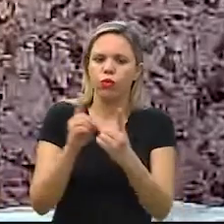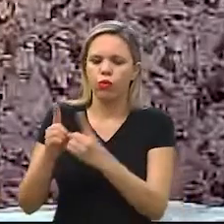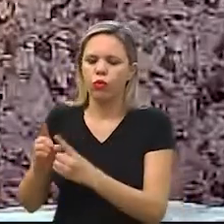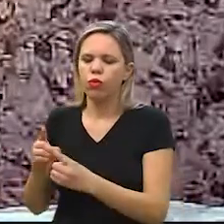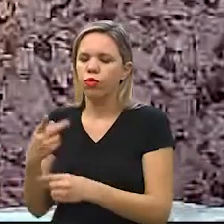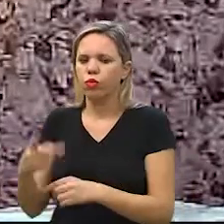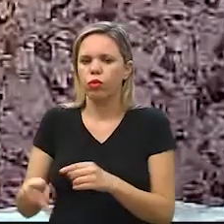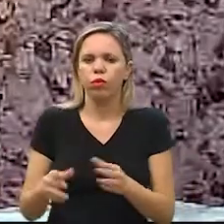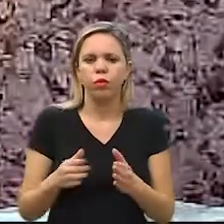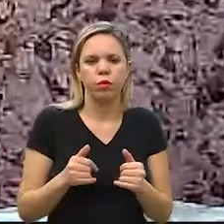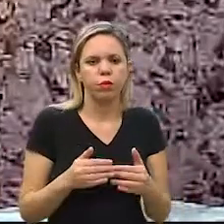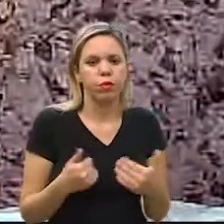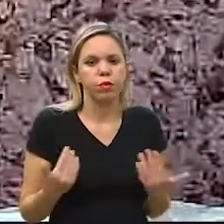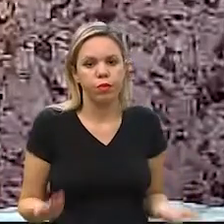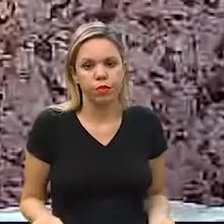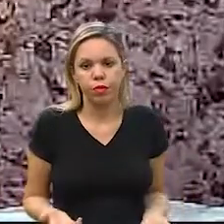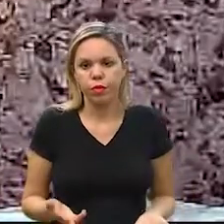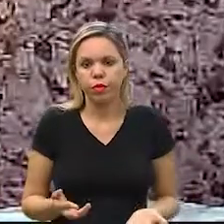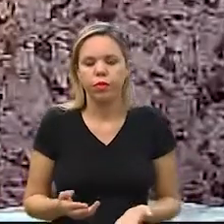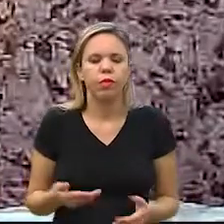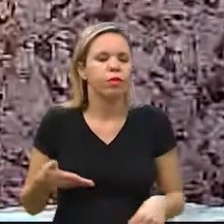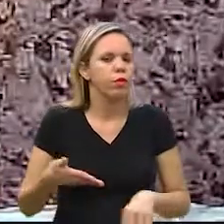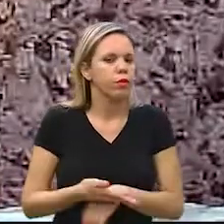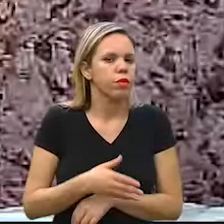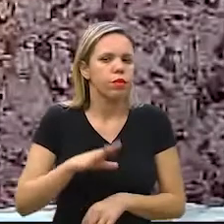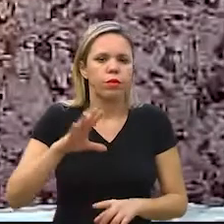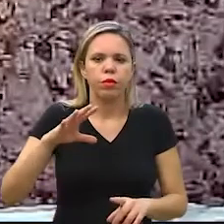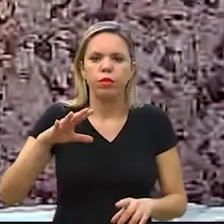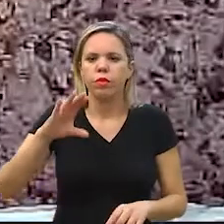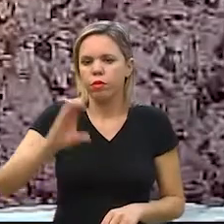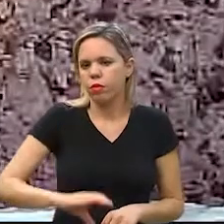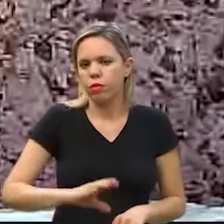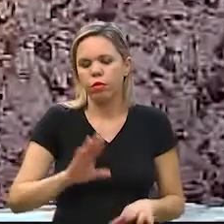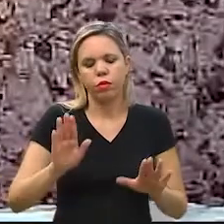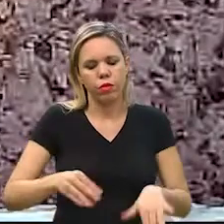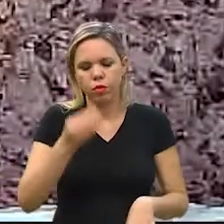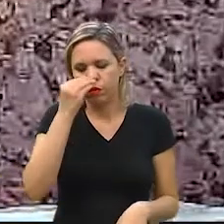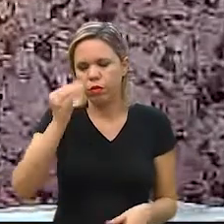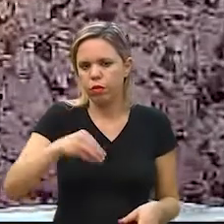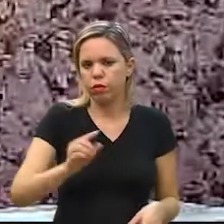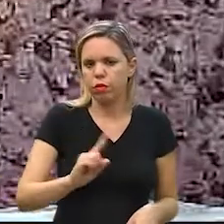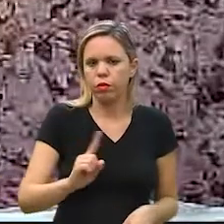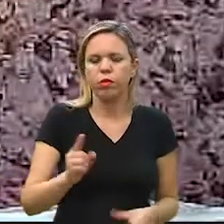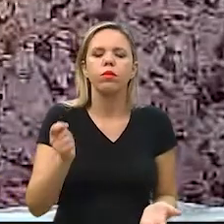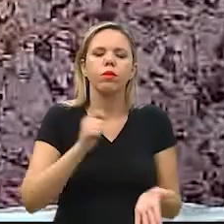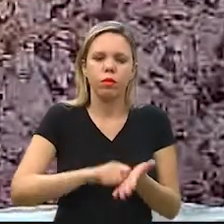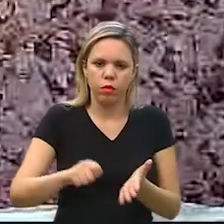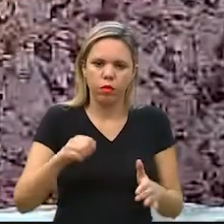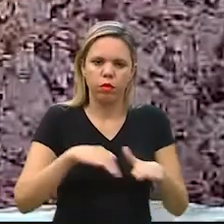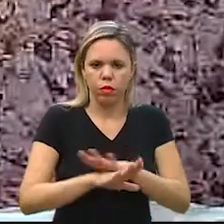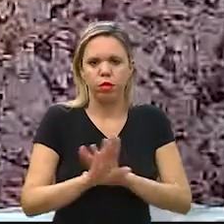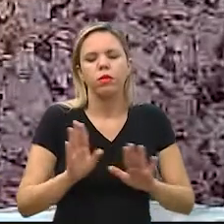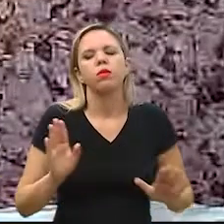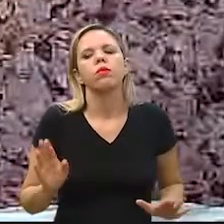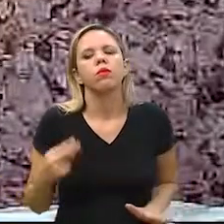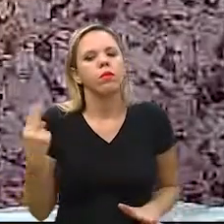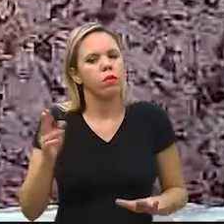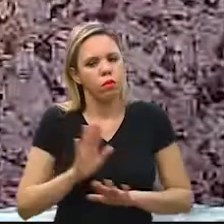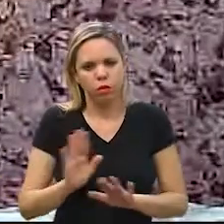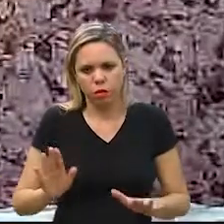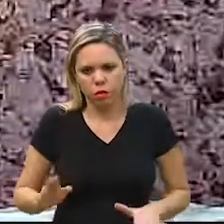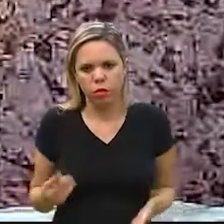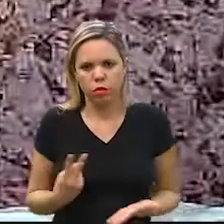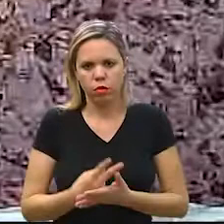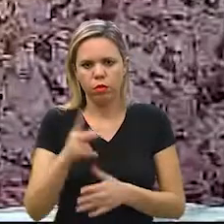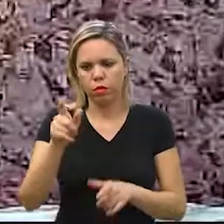essa sua solicitação. Então, nenhuma participação do cidadão vai ficar em branco ou vai ser em vão. Mesmo que